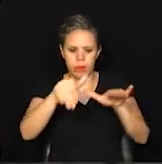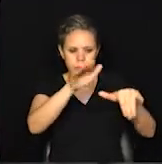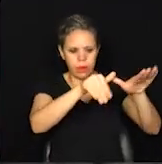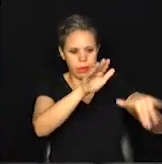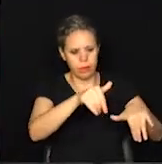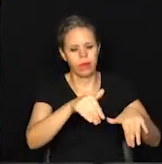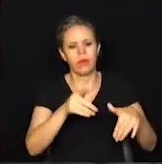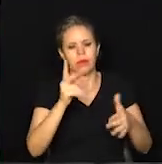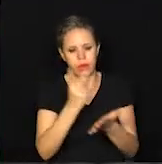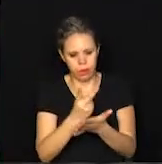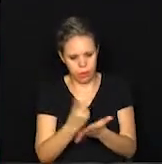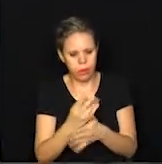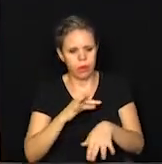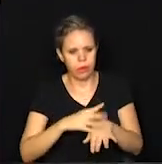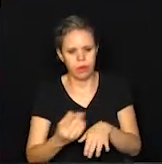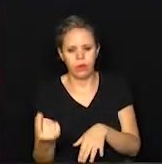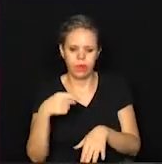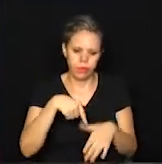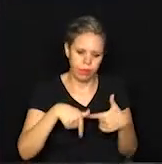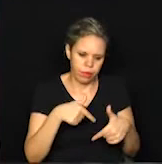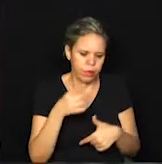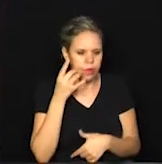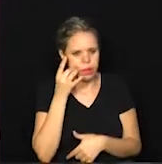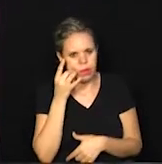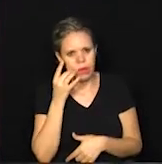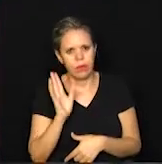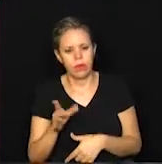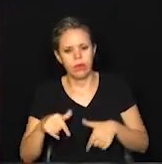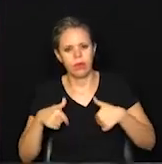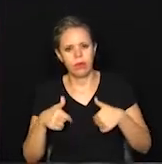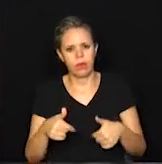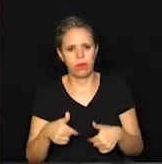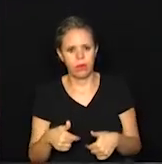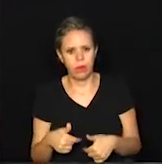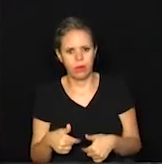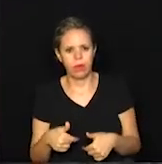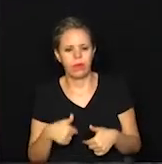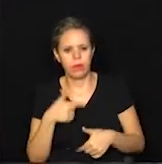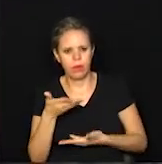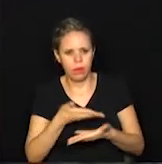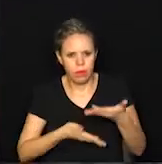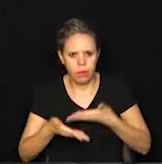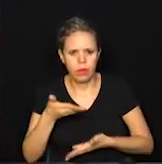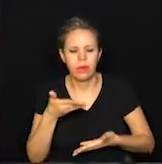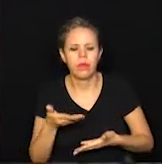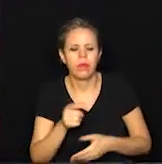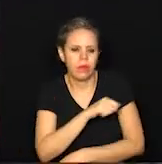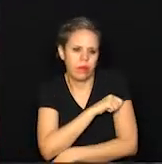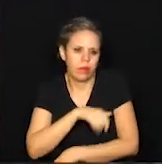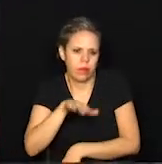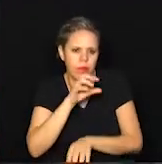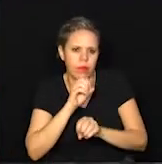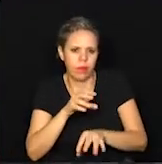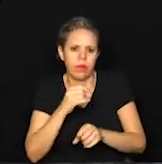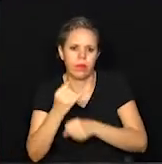trabalhar, a assumir de forma presencial. Trabalhar, eles já estão atuando porque eles estão interagindo com os alunos, dando aula de forma remota.